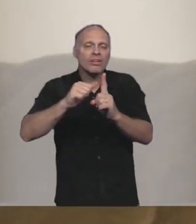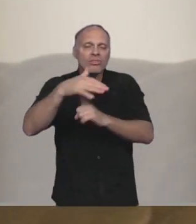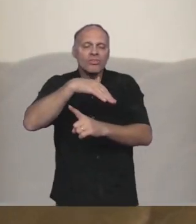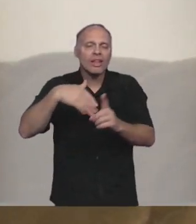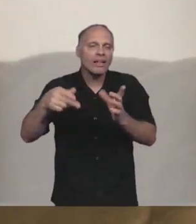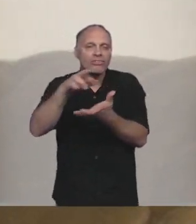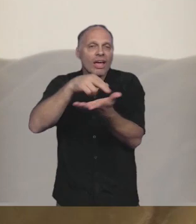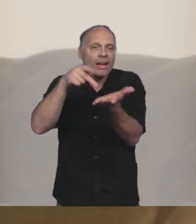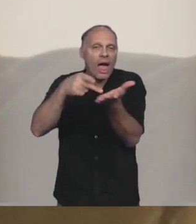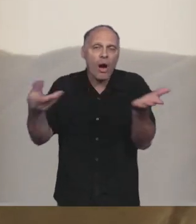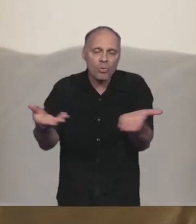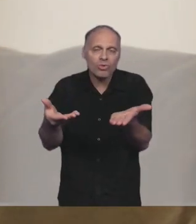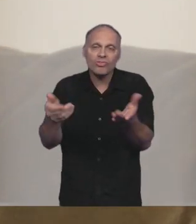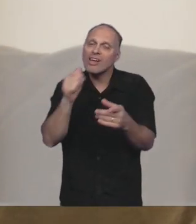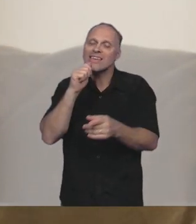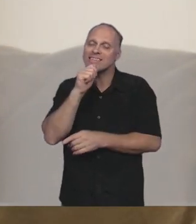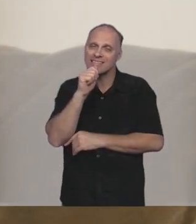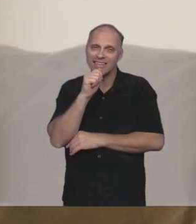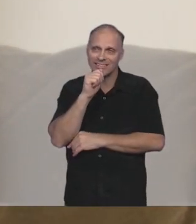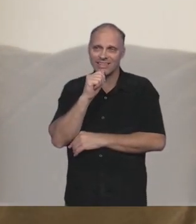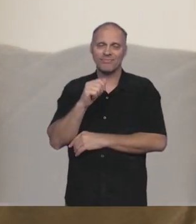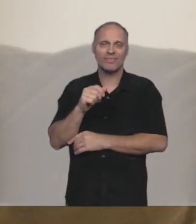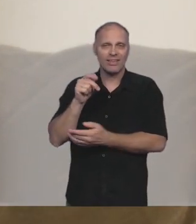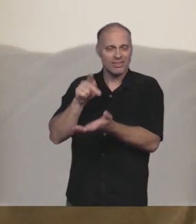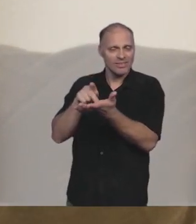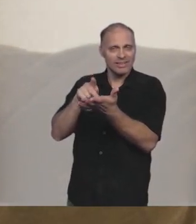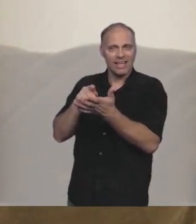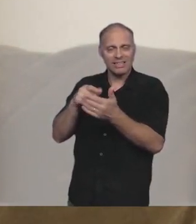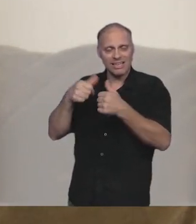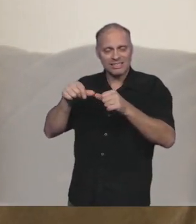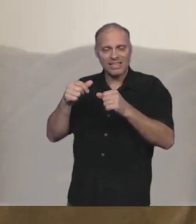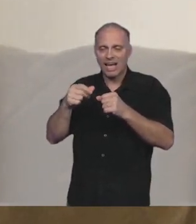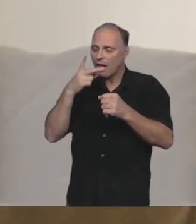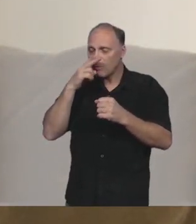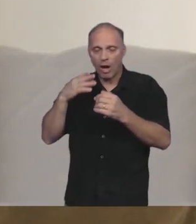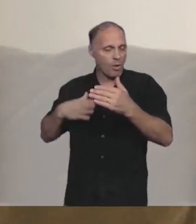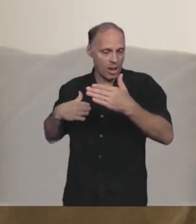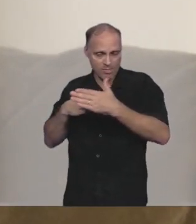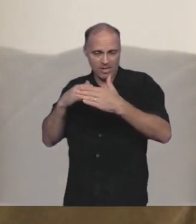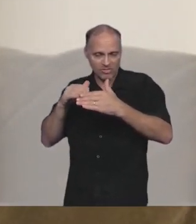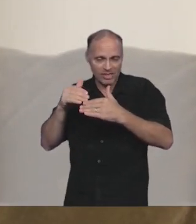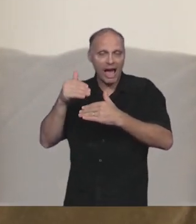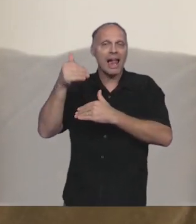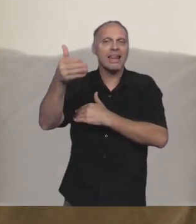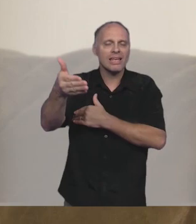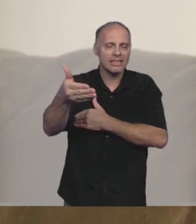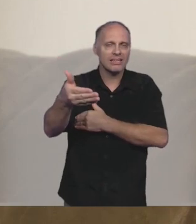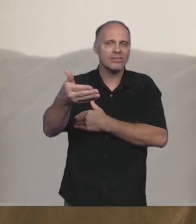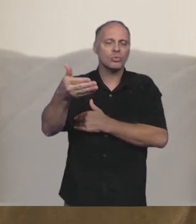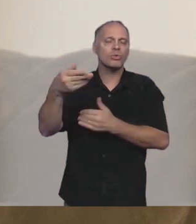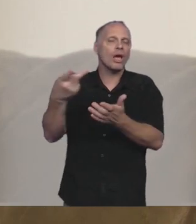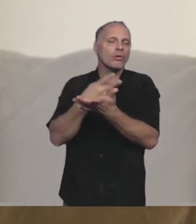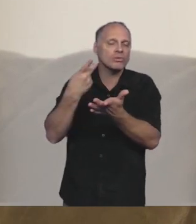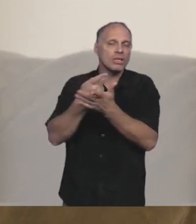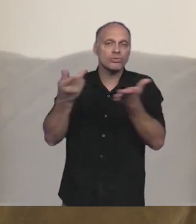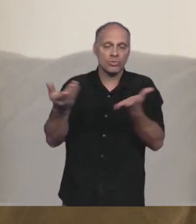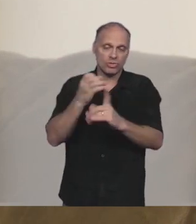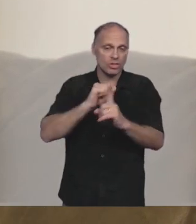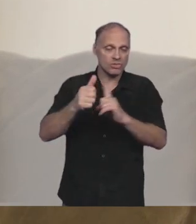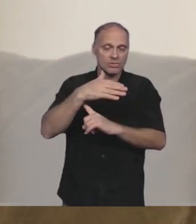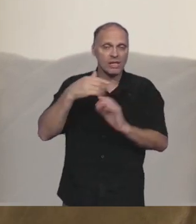extrapola qualquer limite de verossimilhança. Acho que tu falou tudo, né? Mas a gente chegou a pensar em fazer